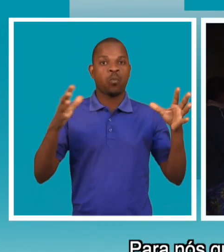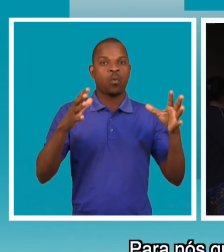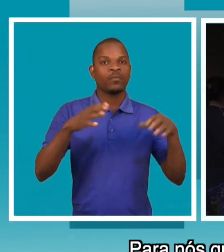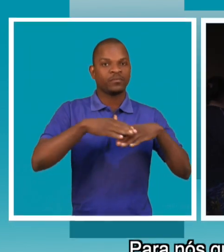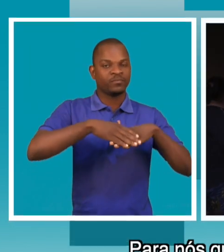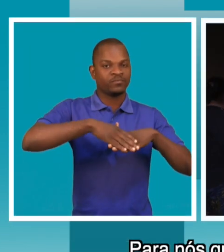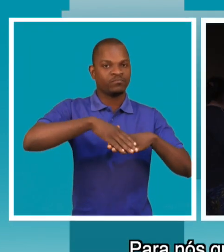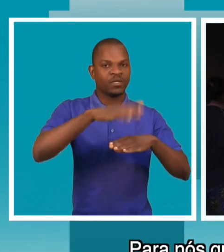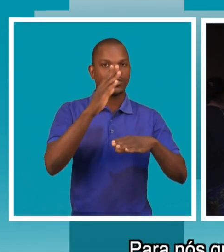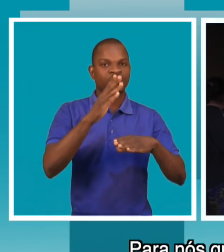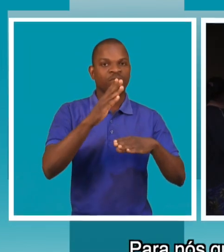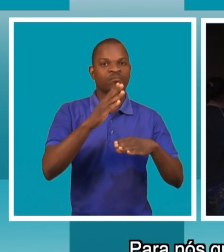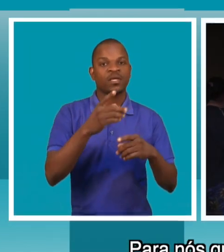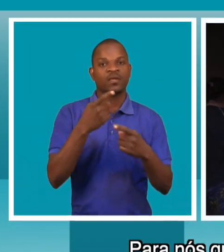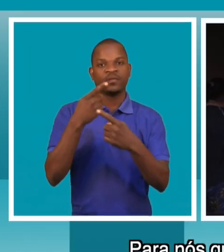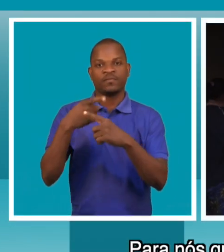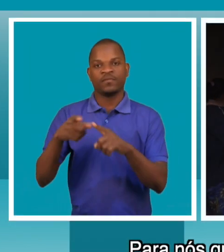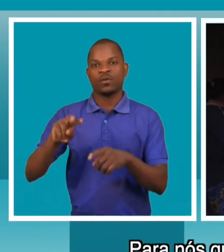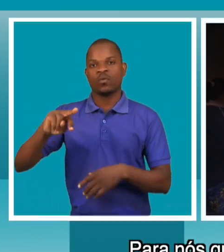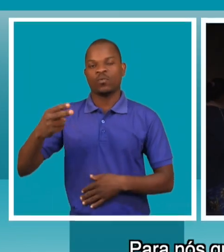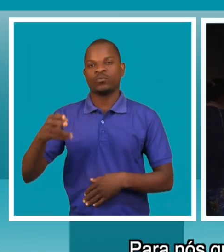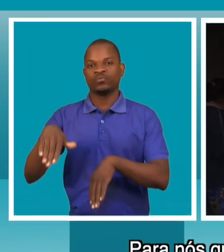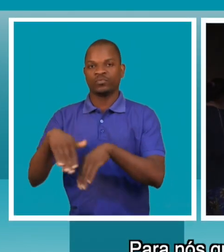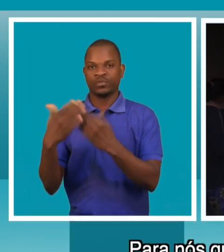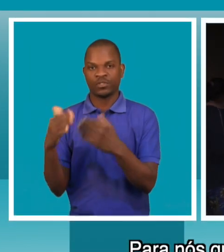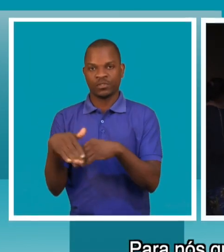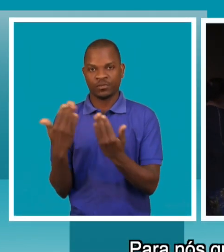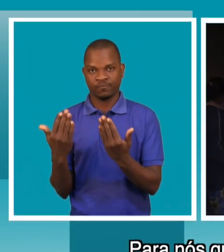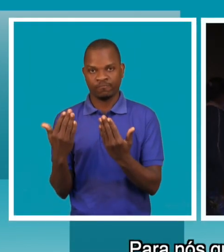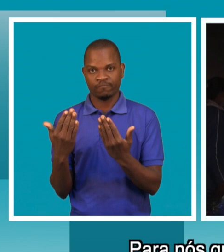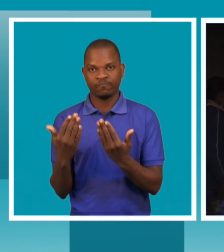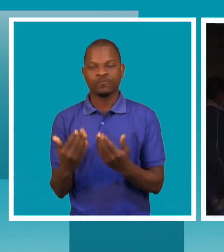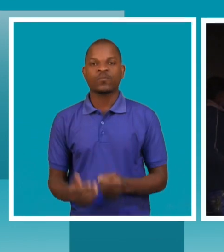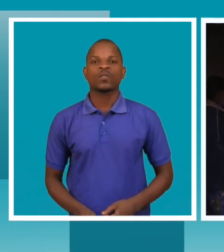muita aderência, diferente de outros dias.